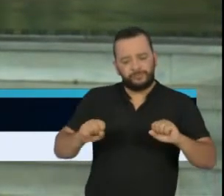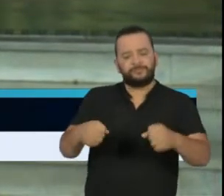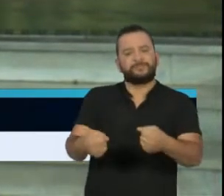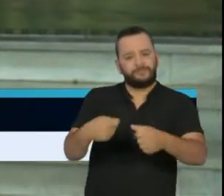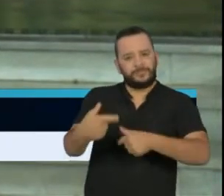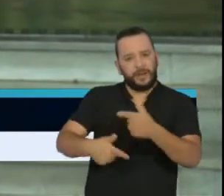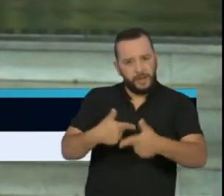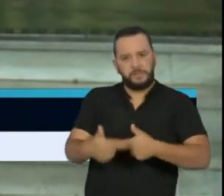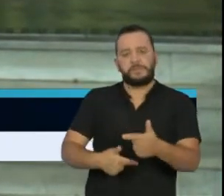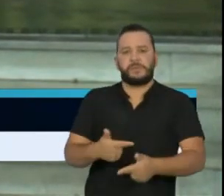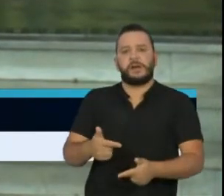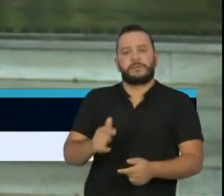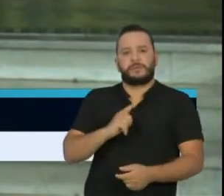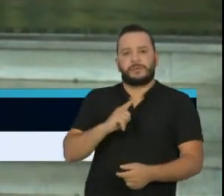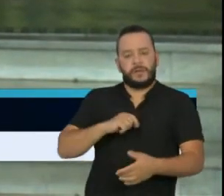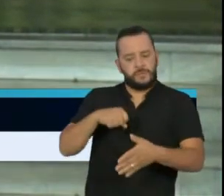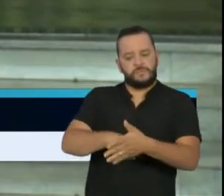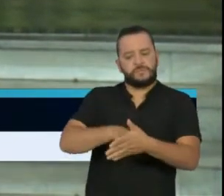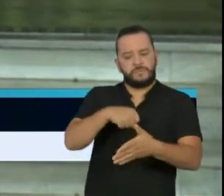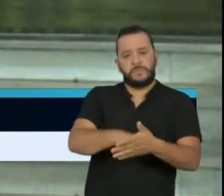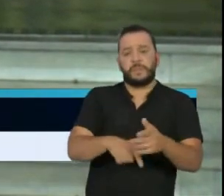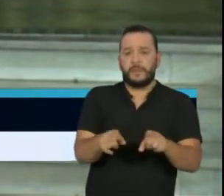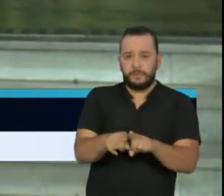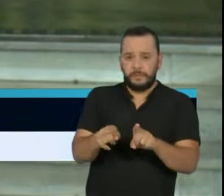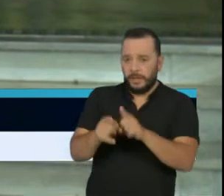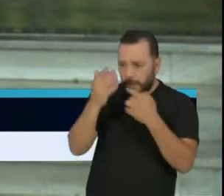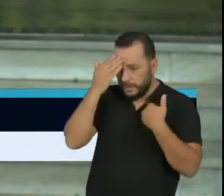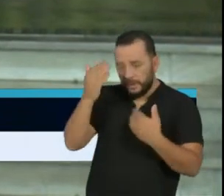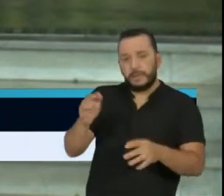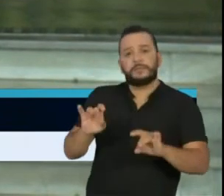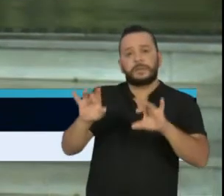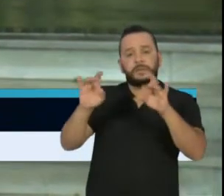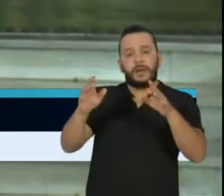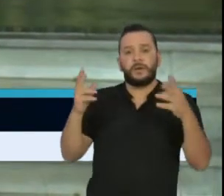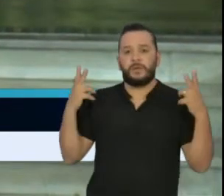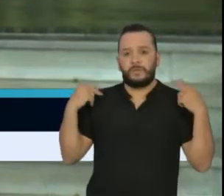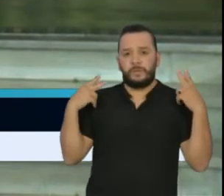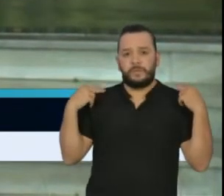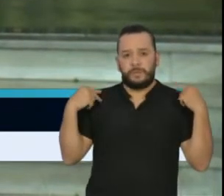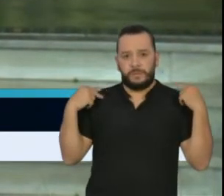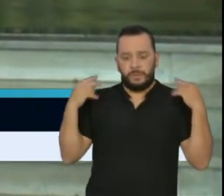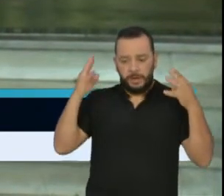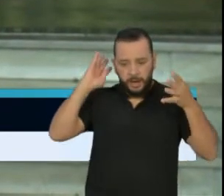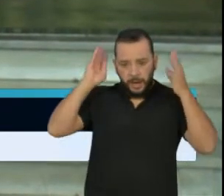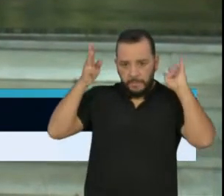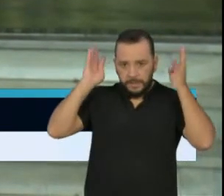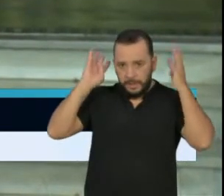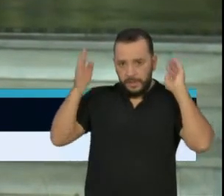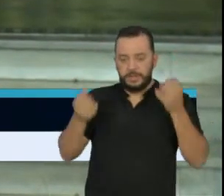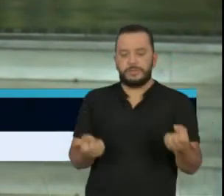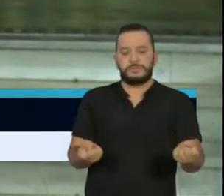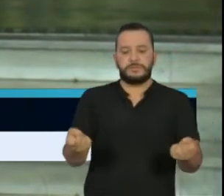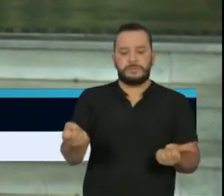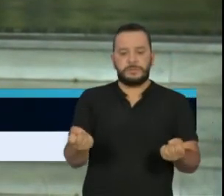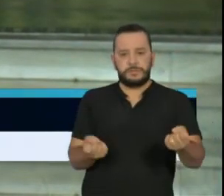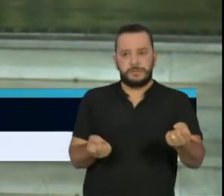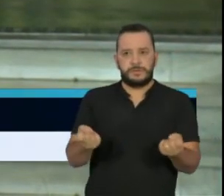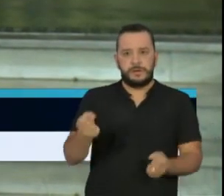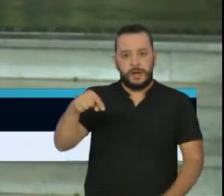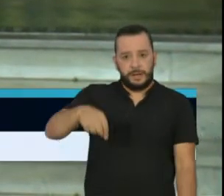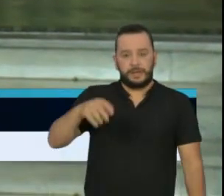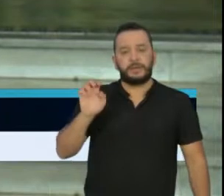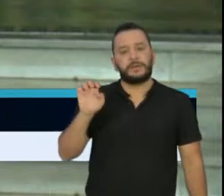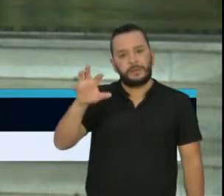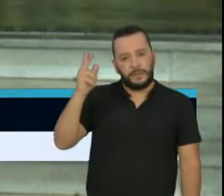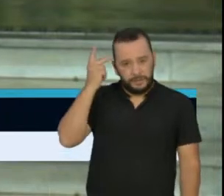também uma menção especial aos caminhoneiros e a todos que atuam no sistema de transporte e logística aqui no estado de São